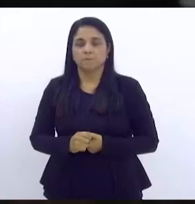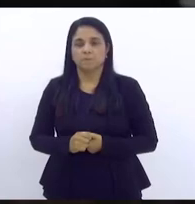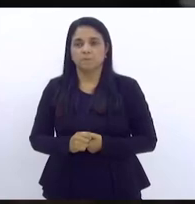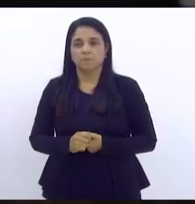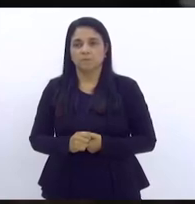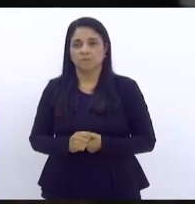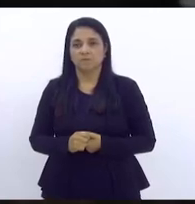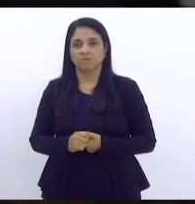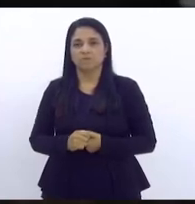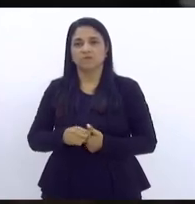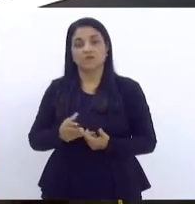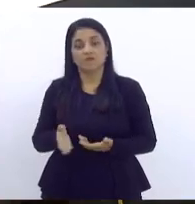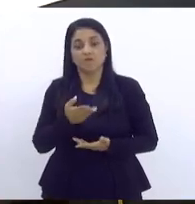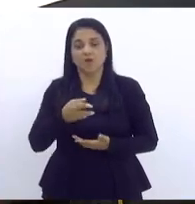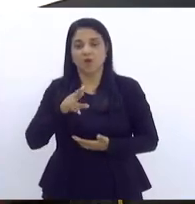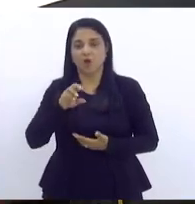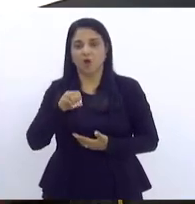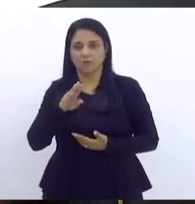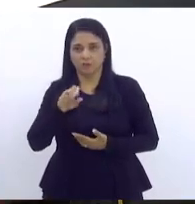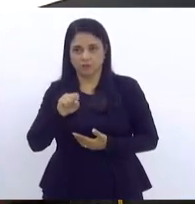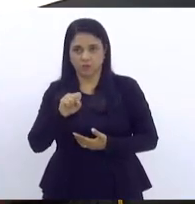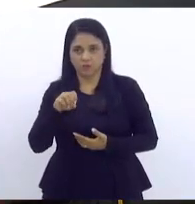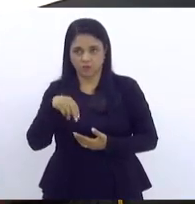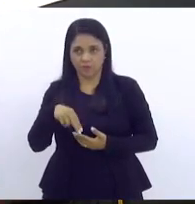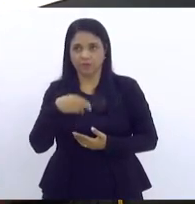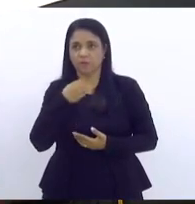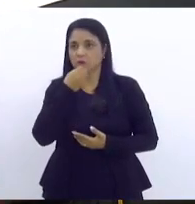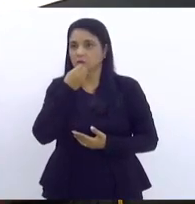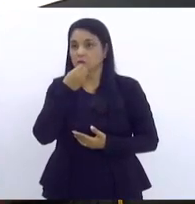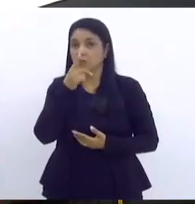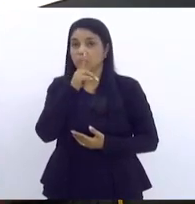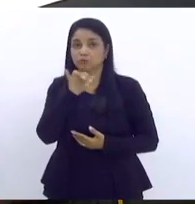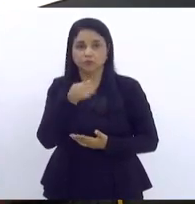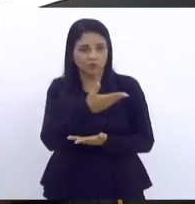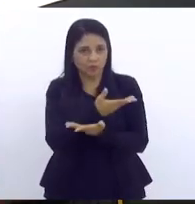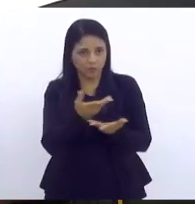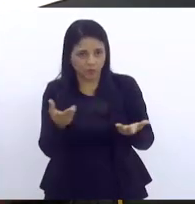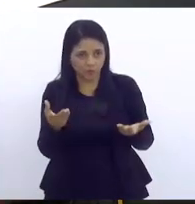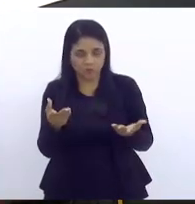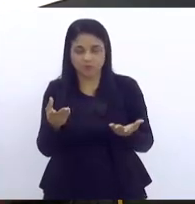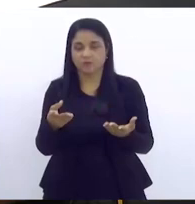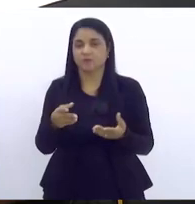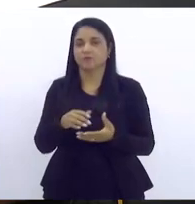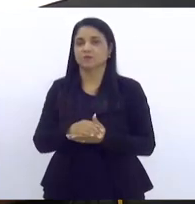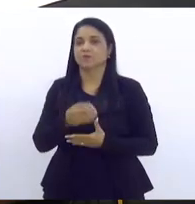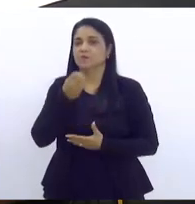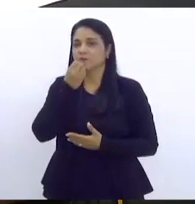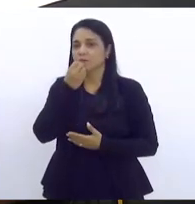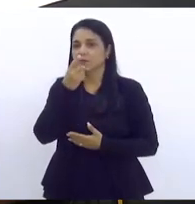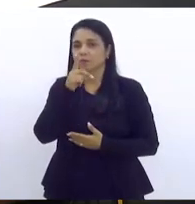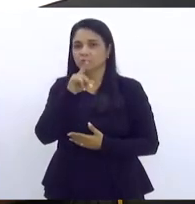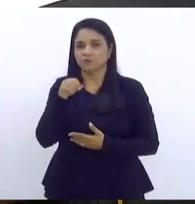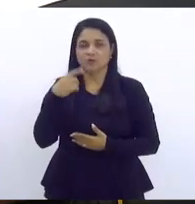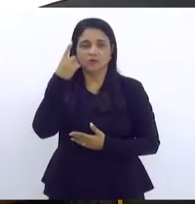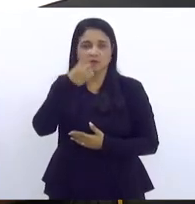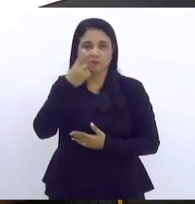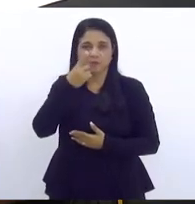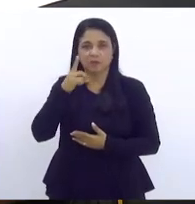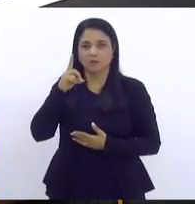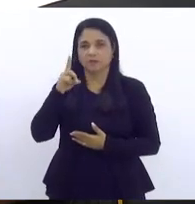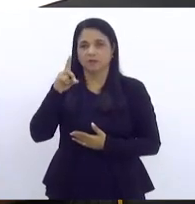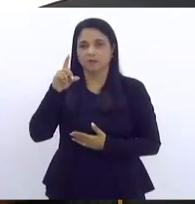Robson primeiro bom dia bom dia a todos e a todas eh Bom dia deputada